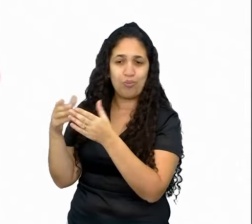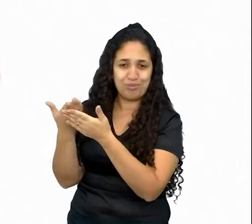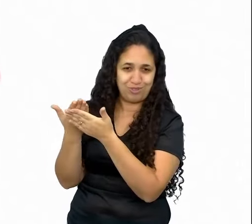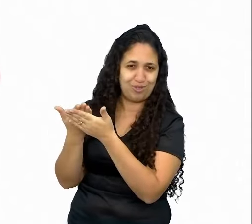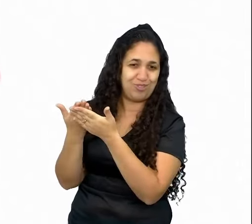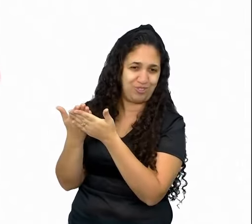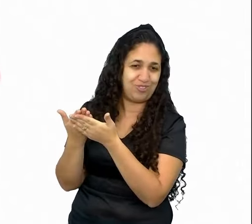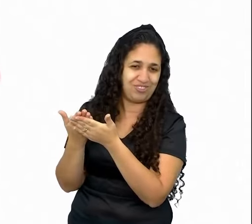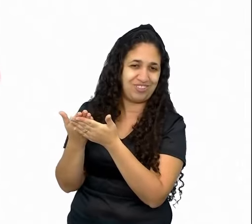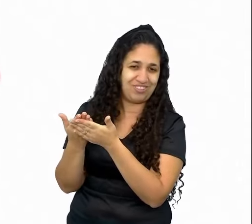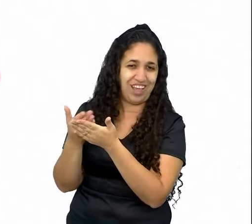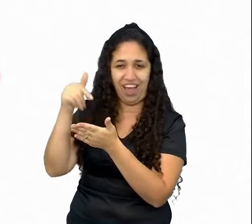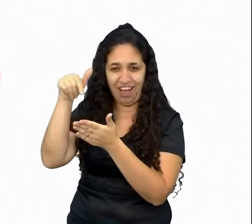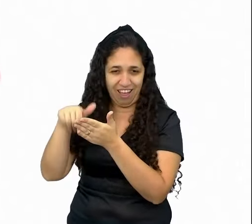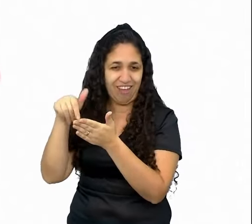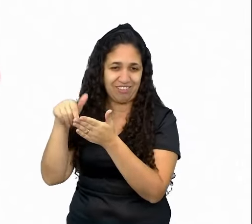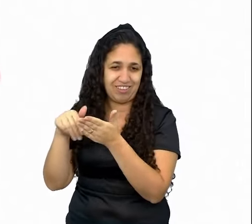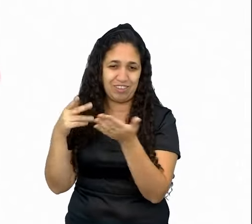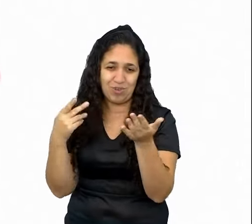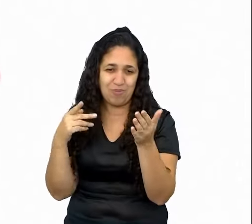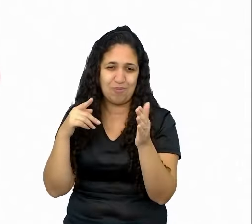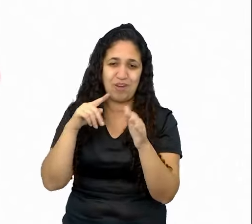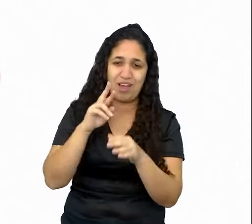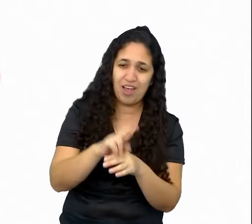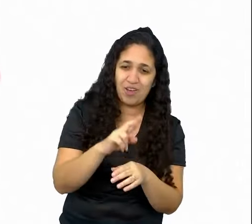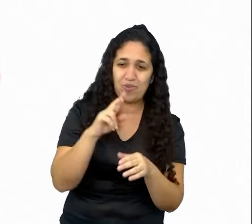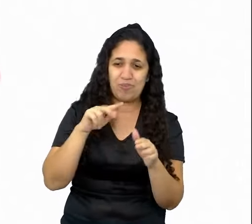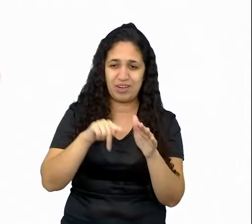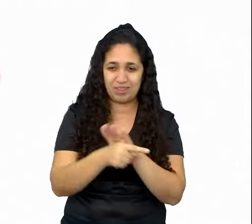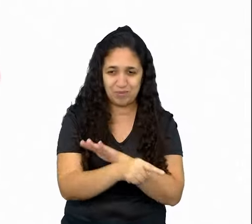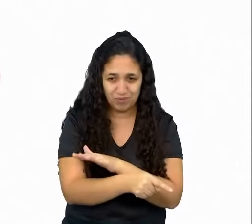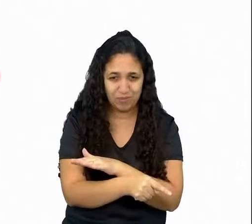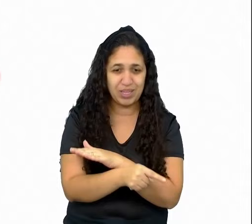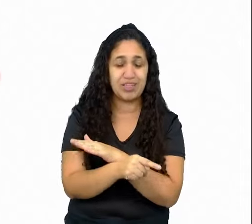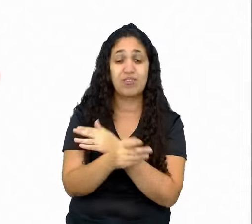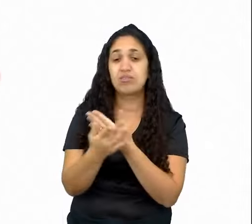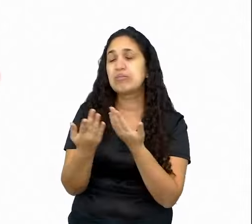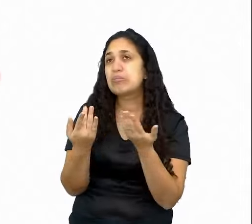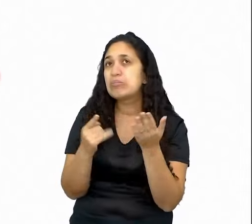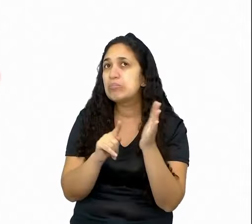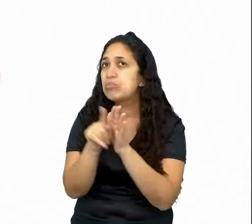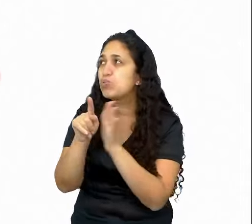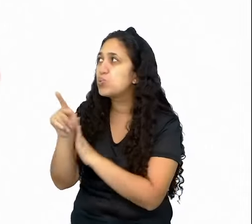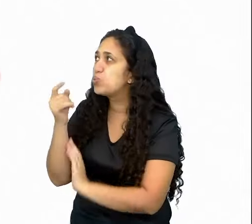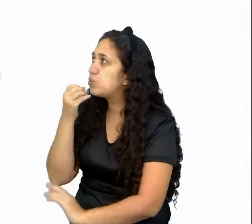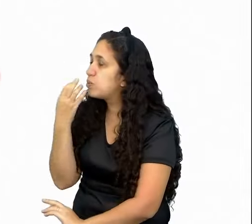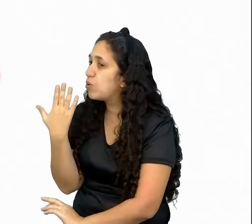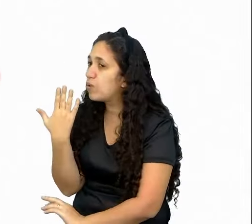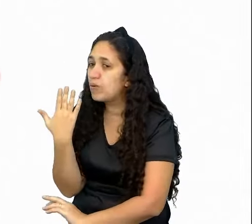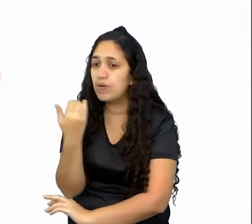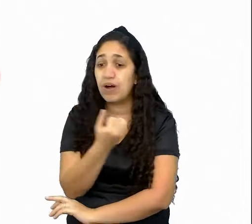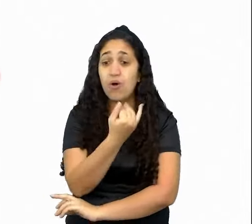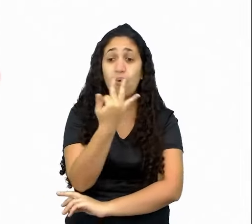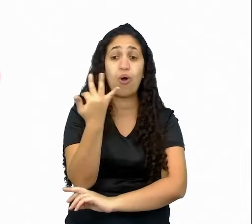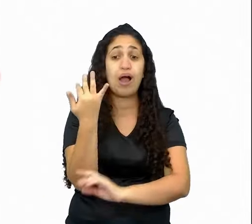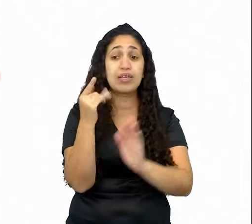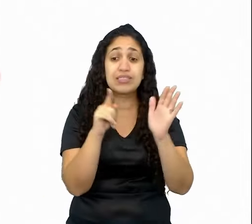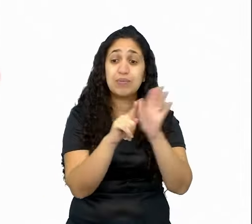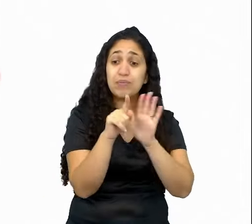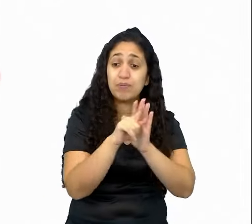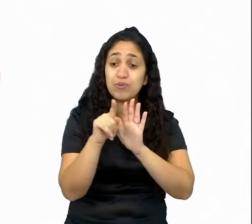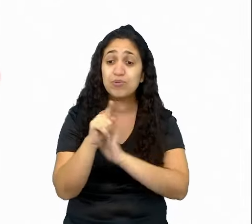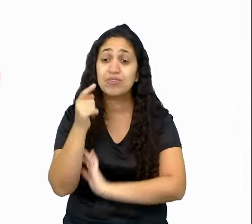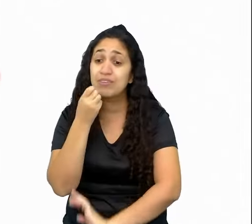estudos aqui, do Programa de Recuperação e Aprofundamento, né, as boas perguntas, né? Quais são as boas perguntas